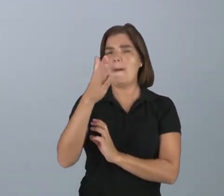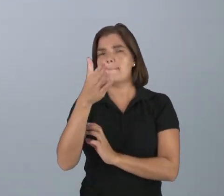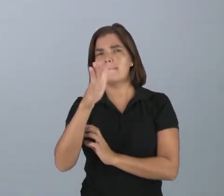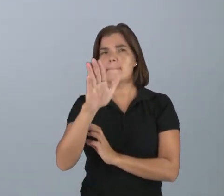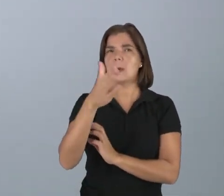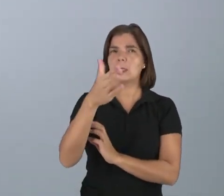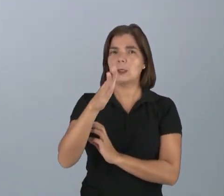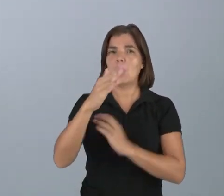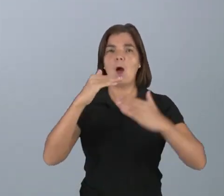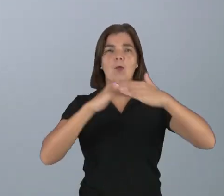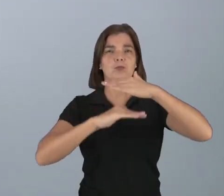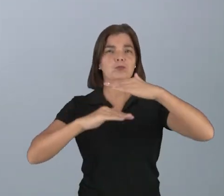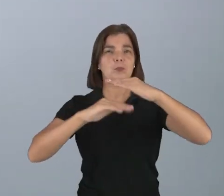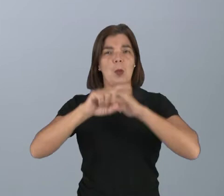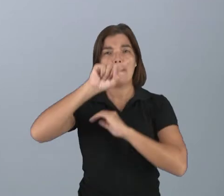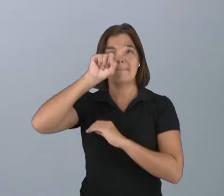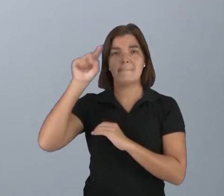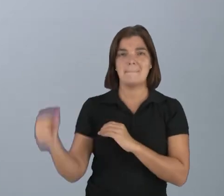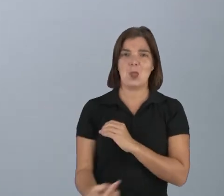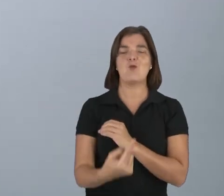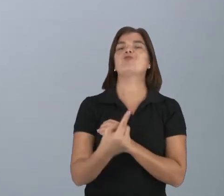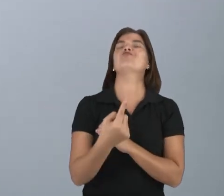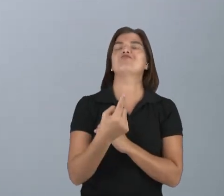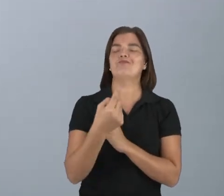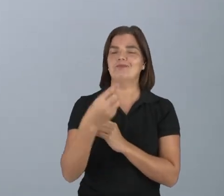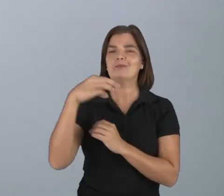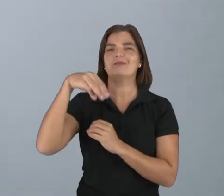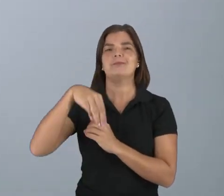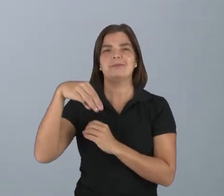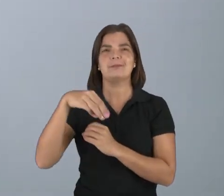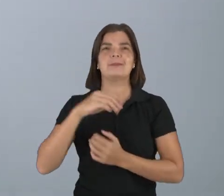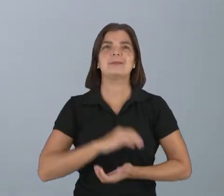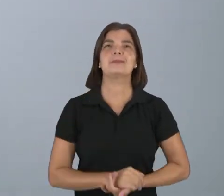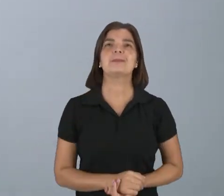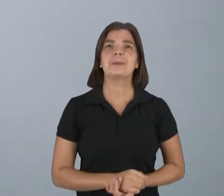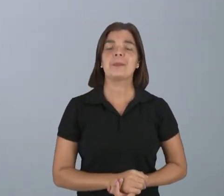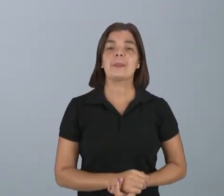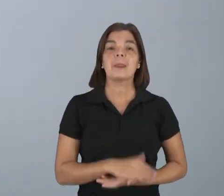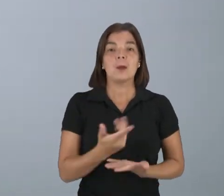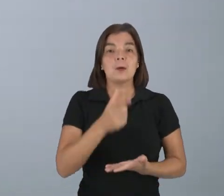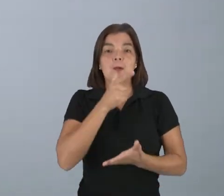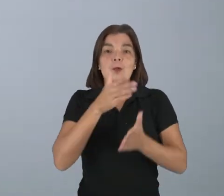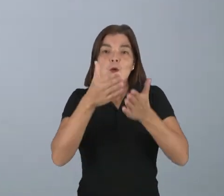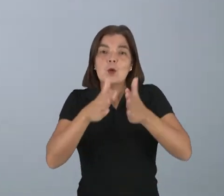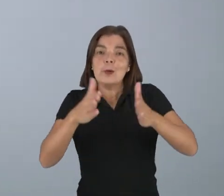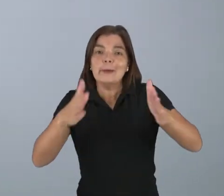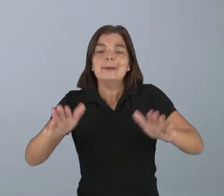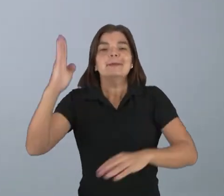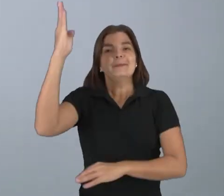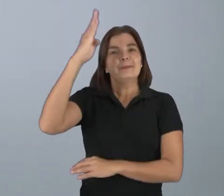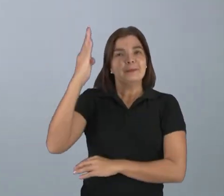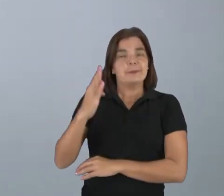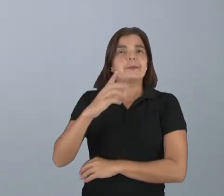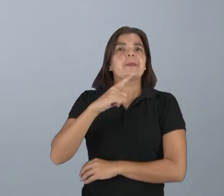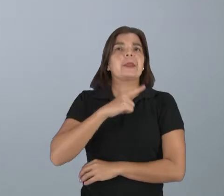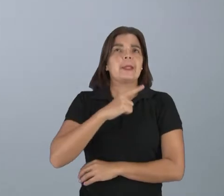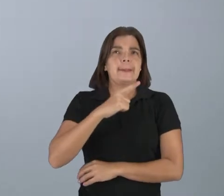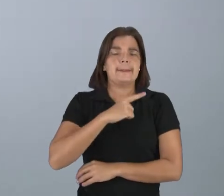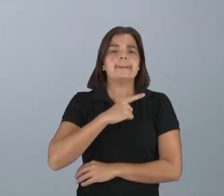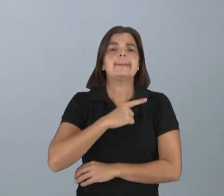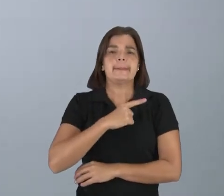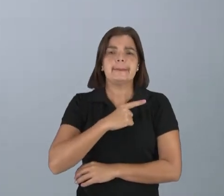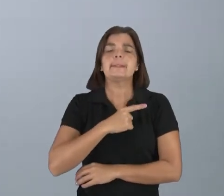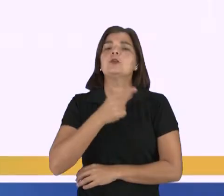delas são inferiores a 1000 metros de altitude. Quanto à hidrografia brasileira, tem as maiores